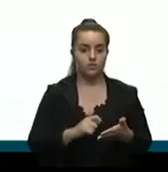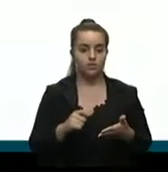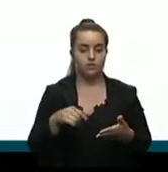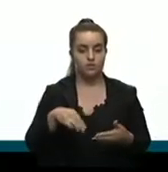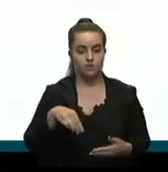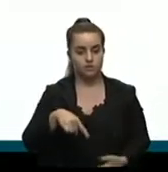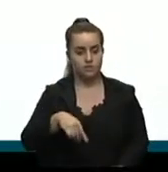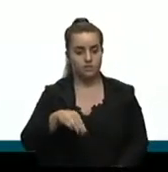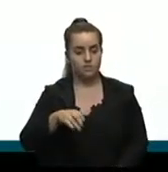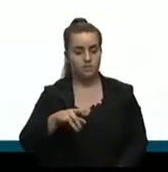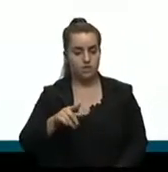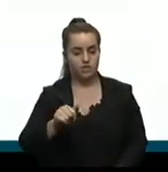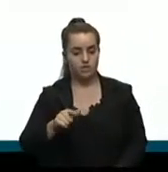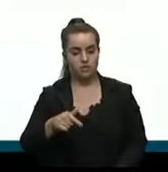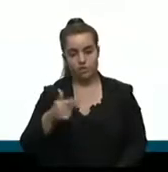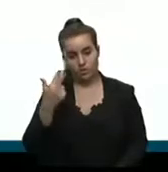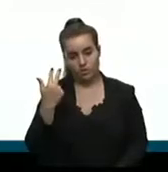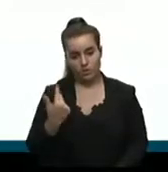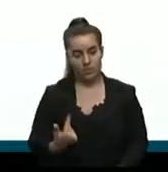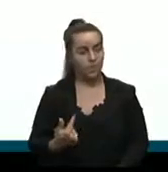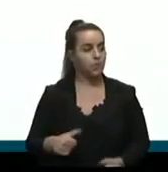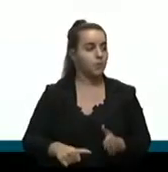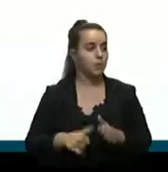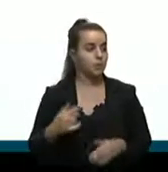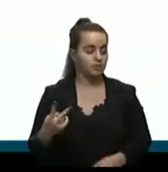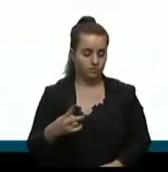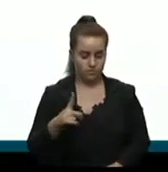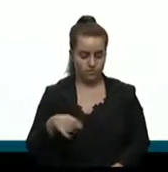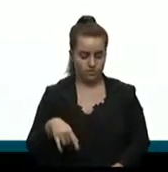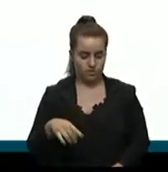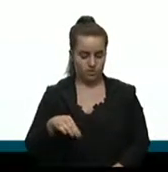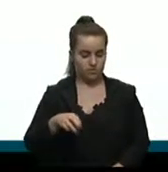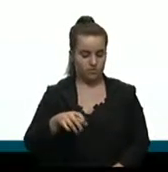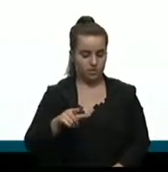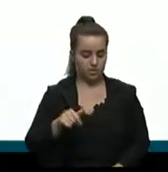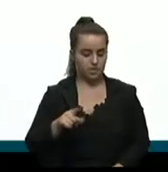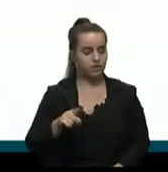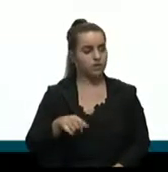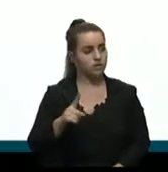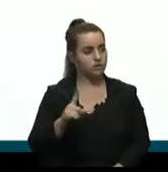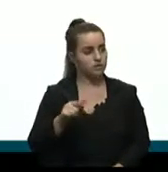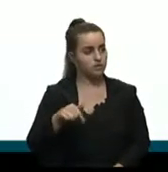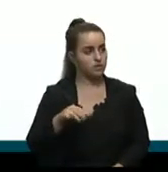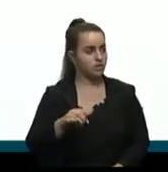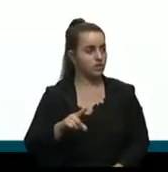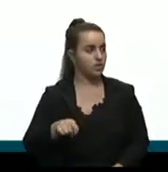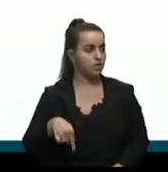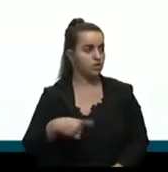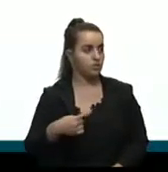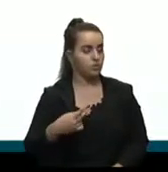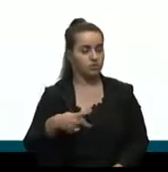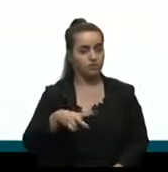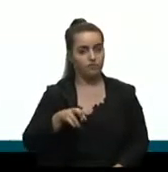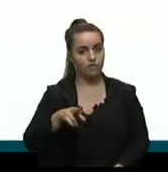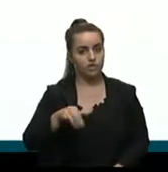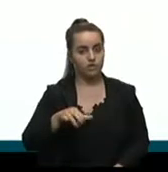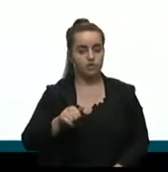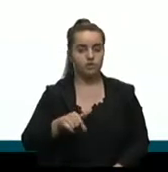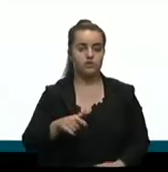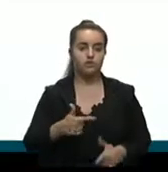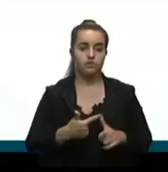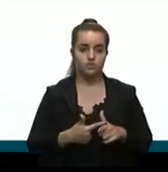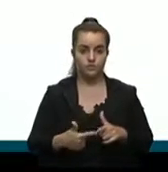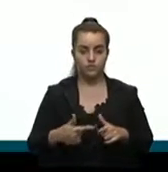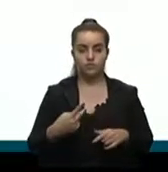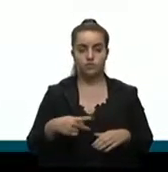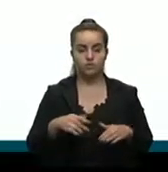essa média em distribuição normal. Primeiro valor é a média, ou seja, o 170. Depois, a variância dividido